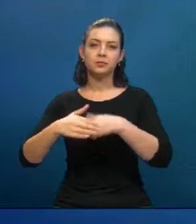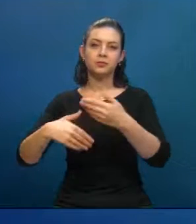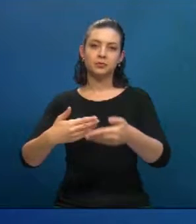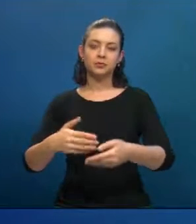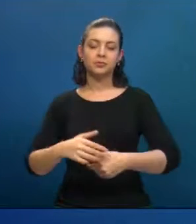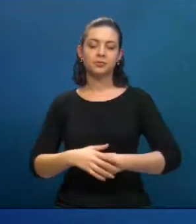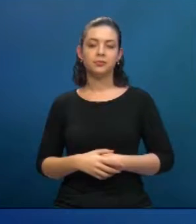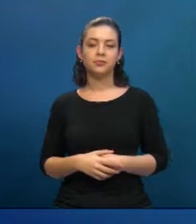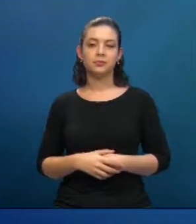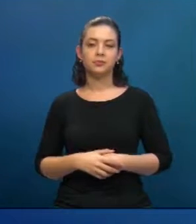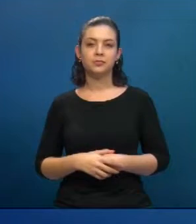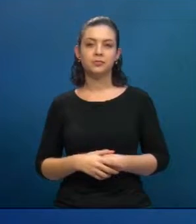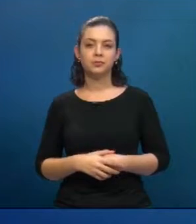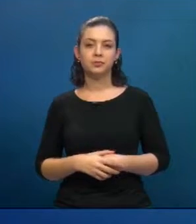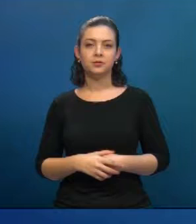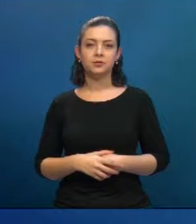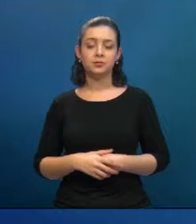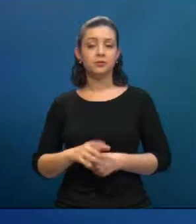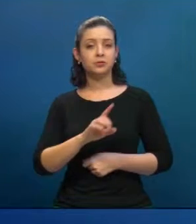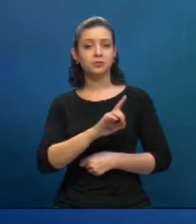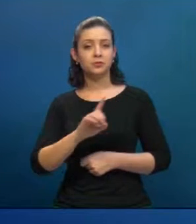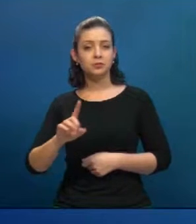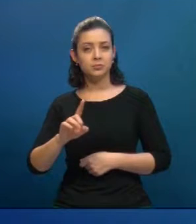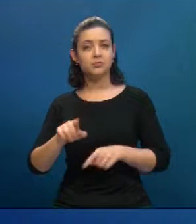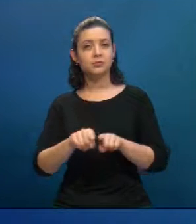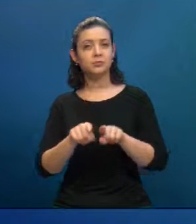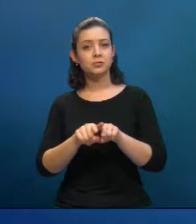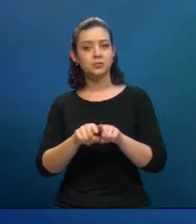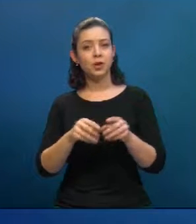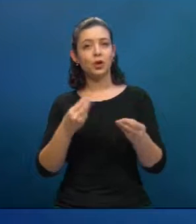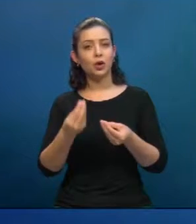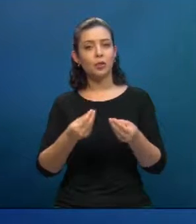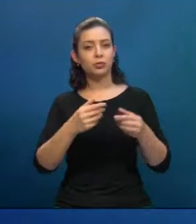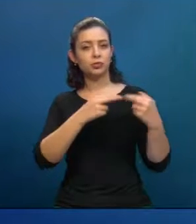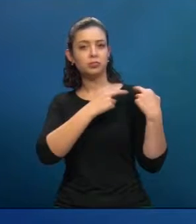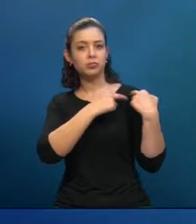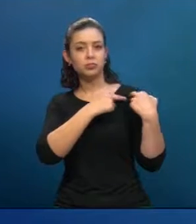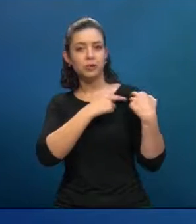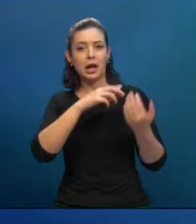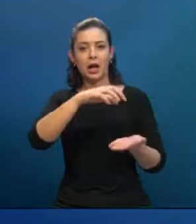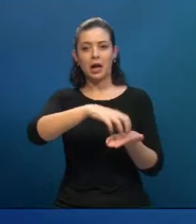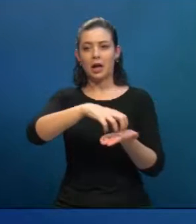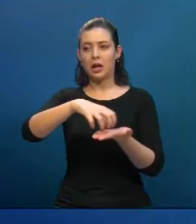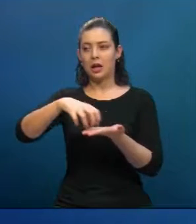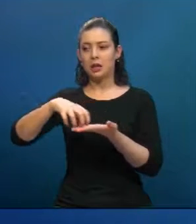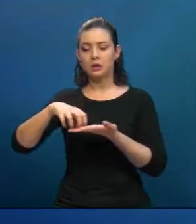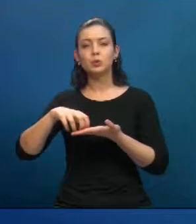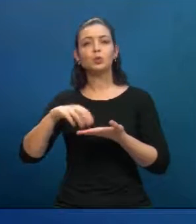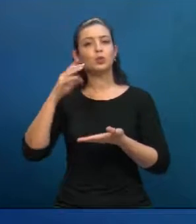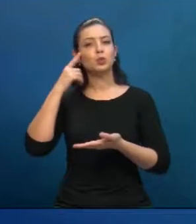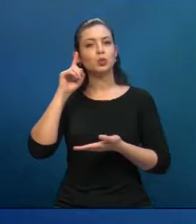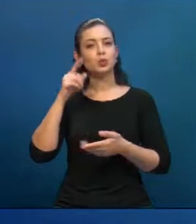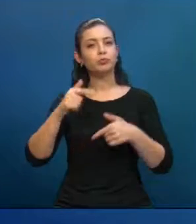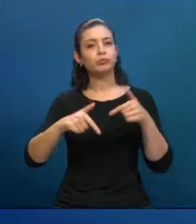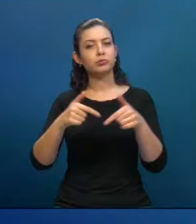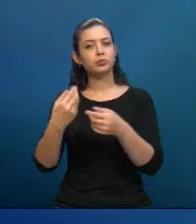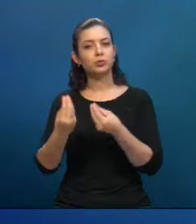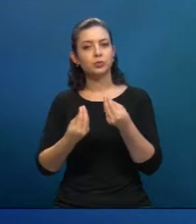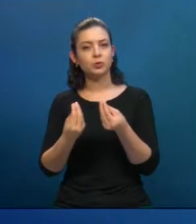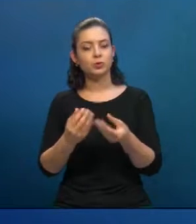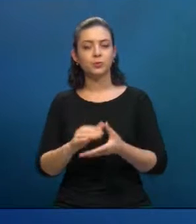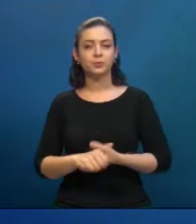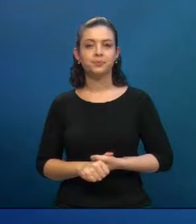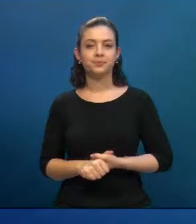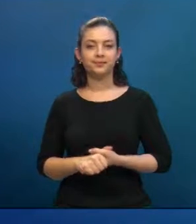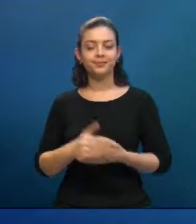cidade de jacareí e os diretores também como é dividir essa tarefa como é executado no dia a dia então de